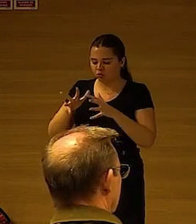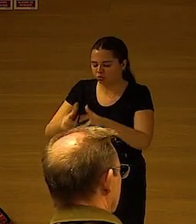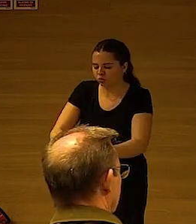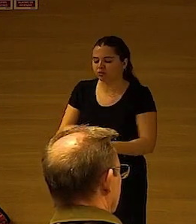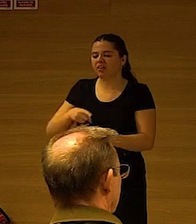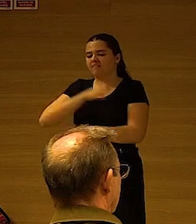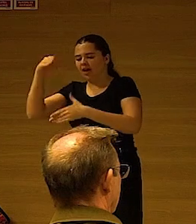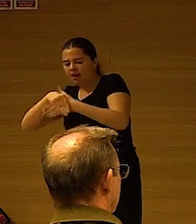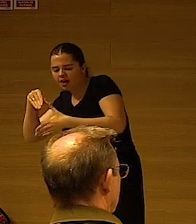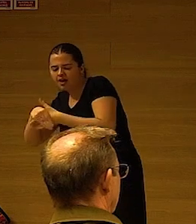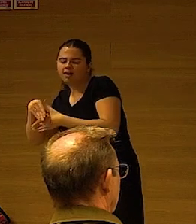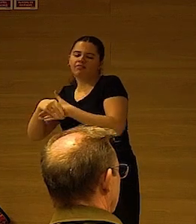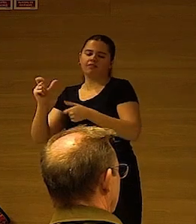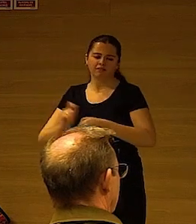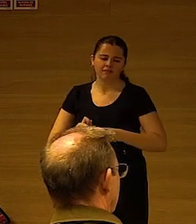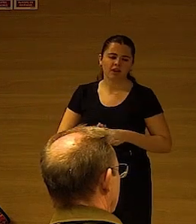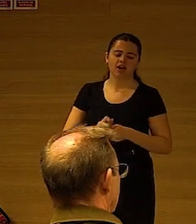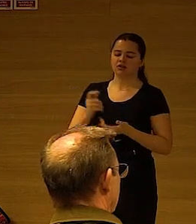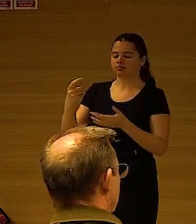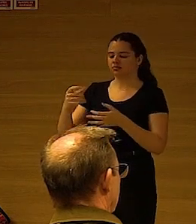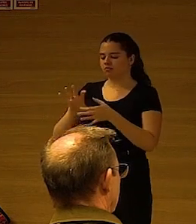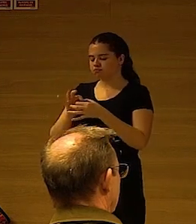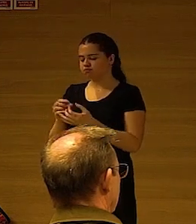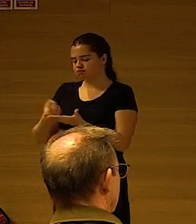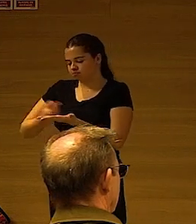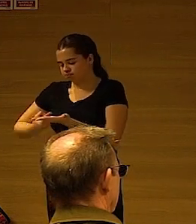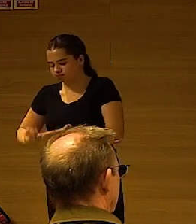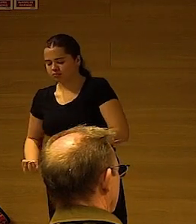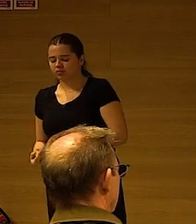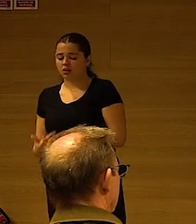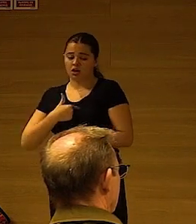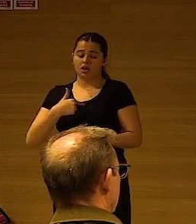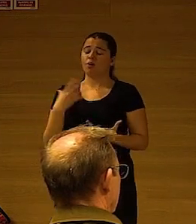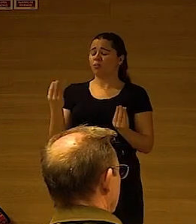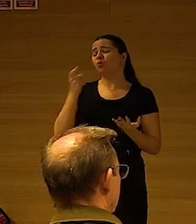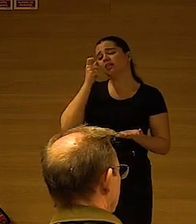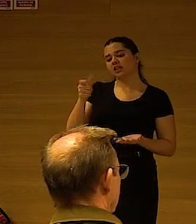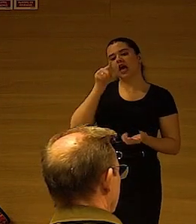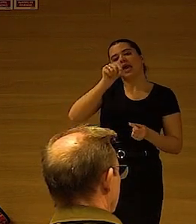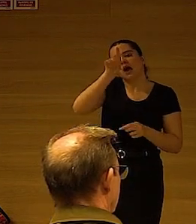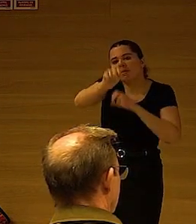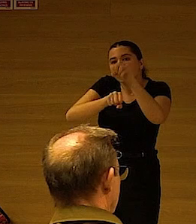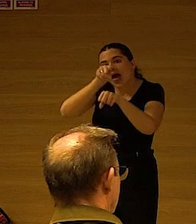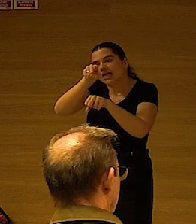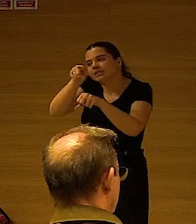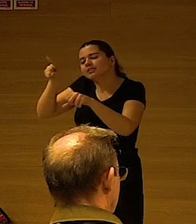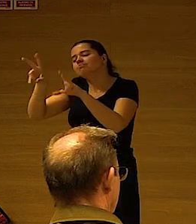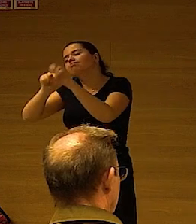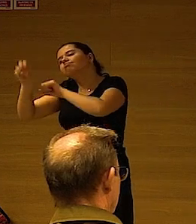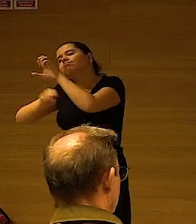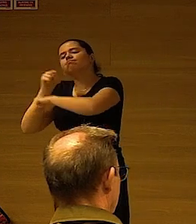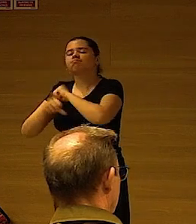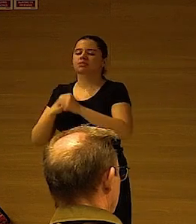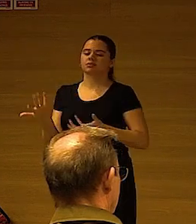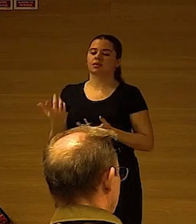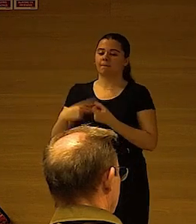lá na gráfica, faz né, encaderna e tal. Então, para mim é muito interessante, né? É muito legal de se ver,